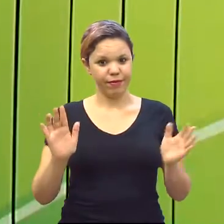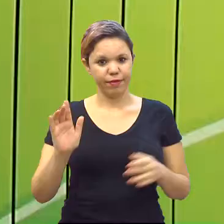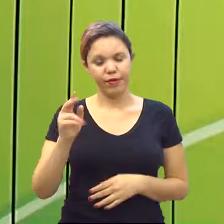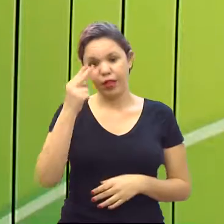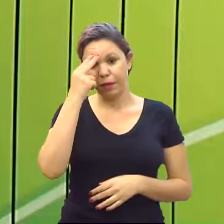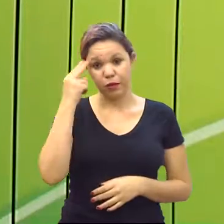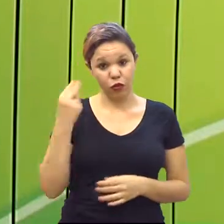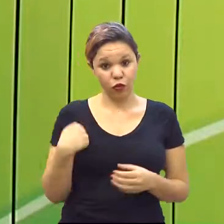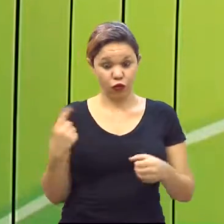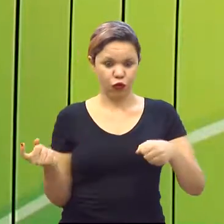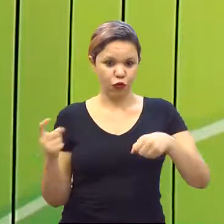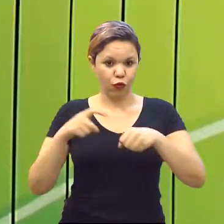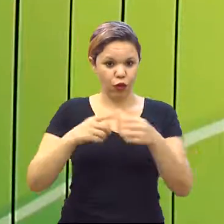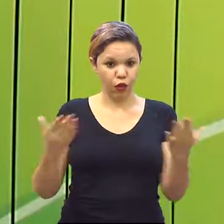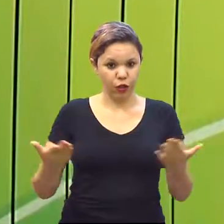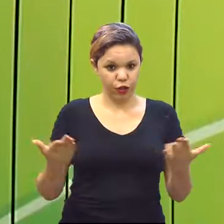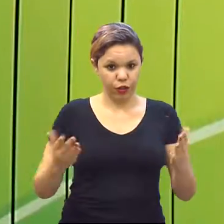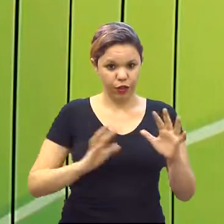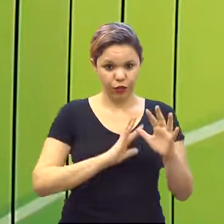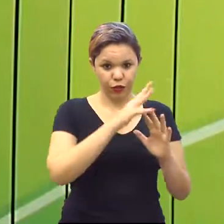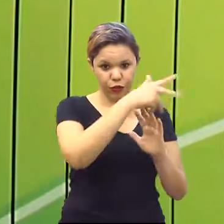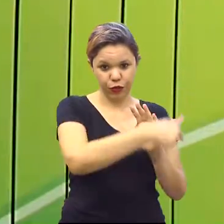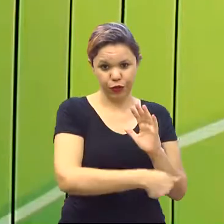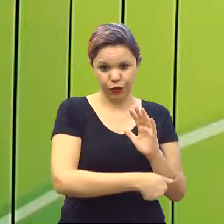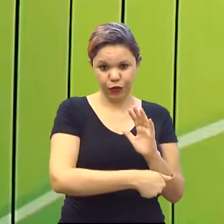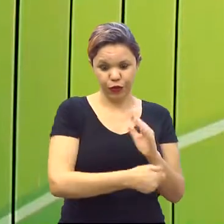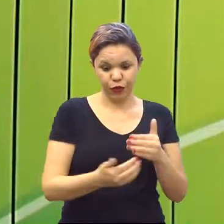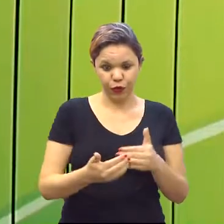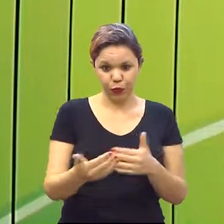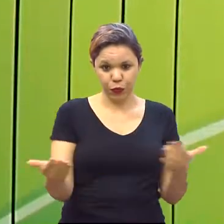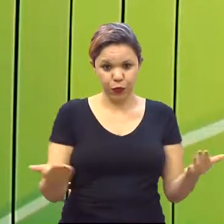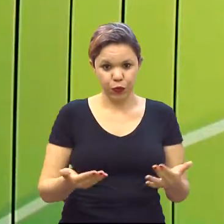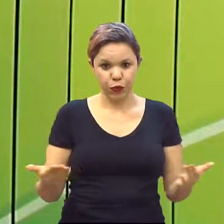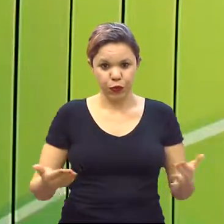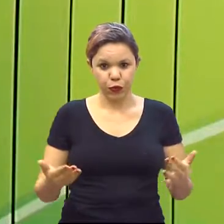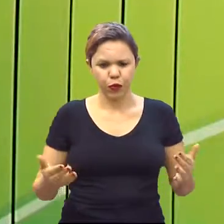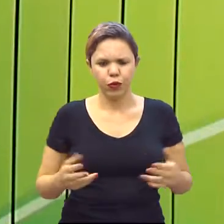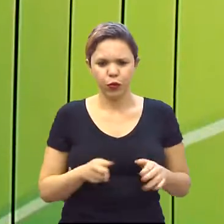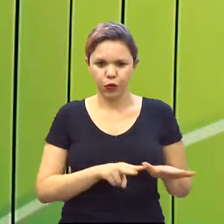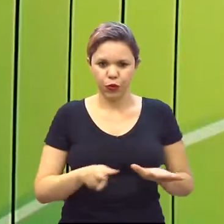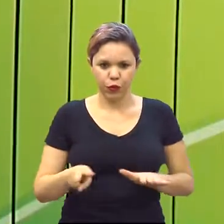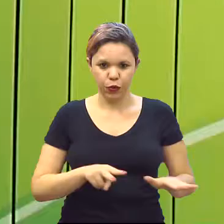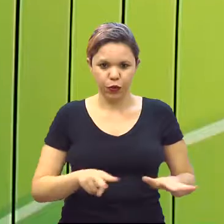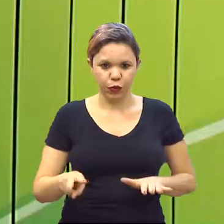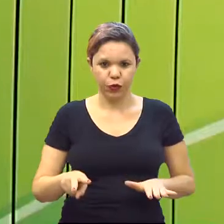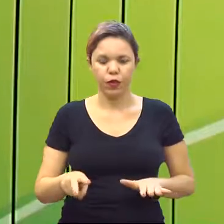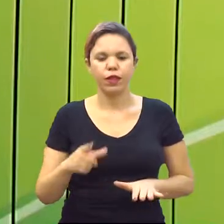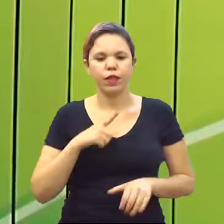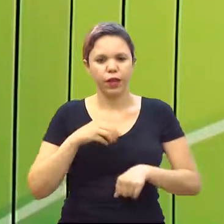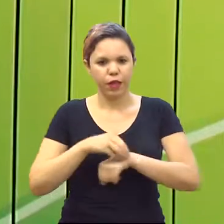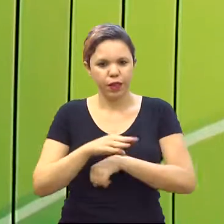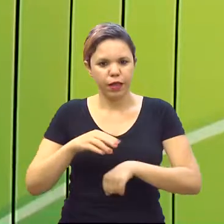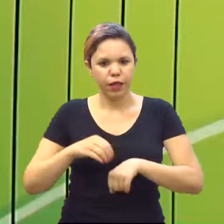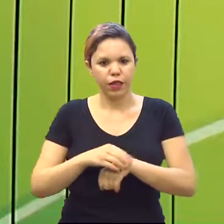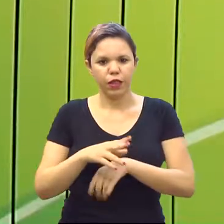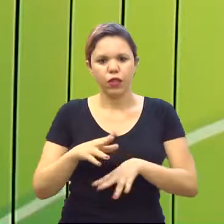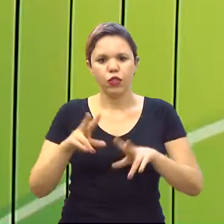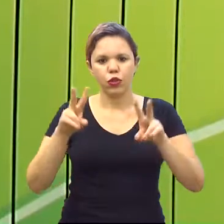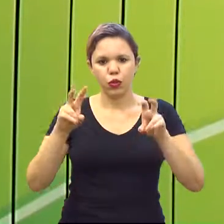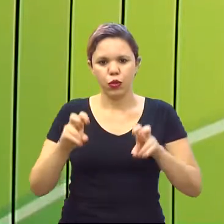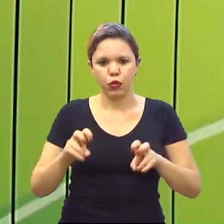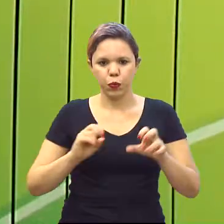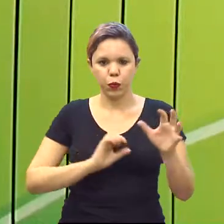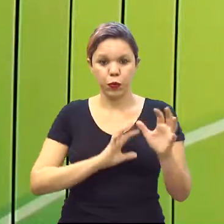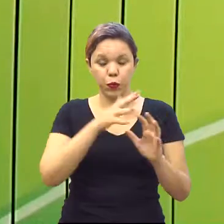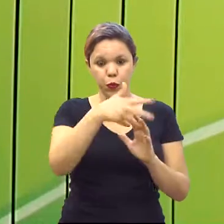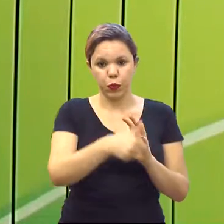Olá, Gabriel, eu estou de volta agora aqui no Giro Ambiental e a partir de hoje, toda semana, vamos trazer as